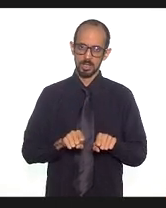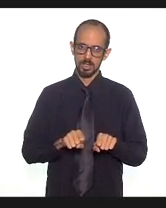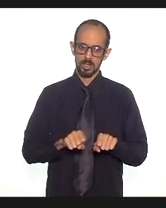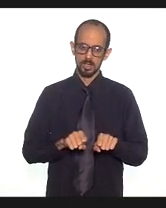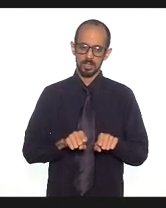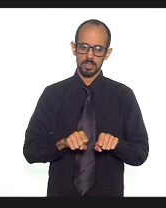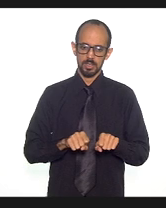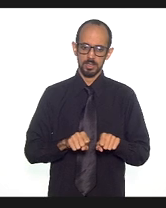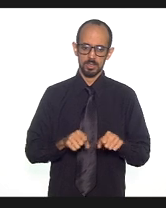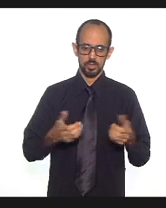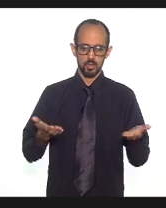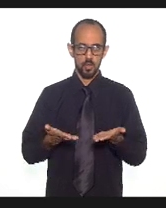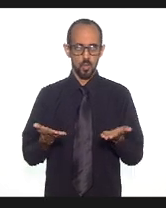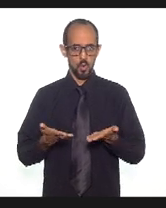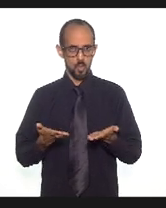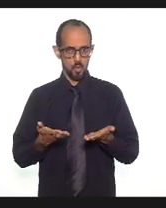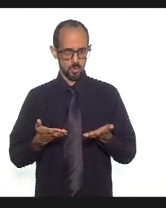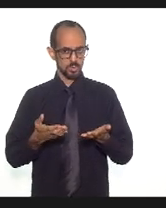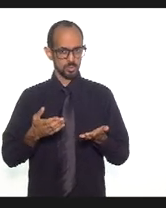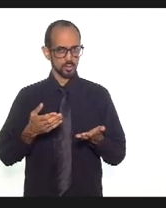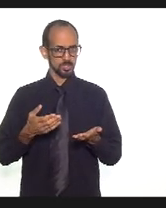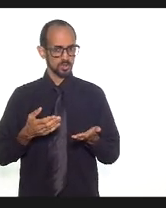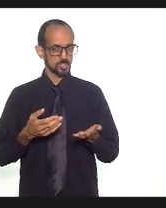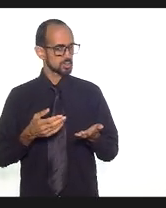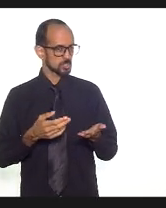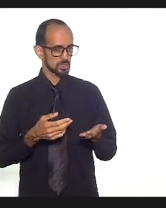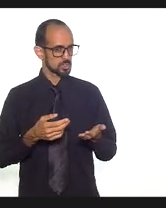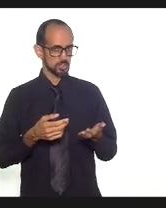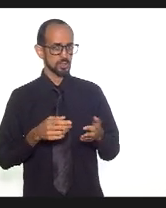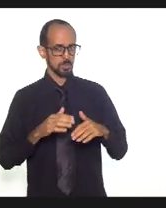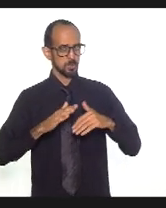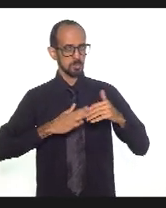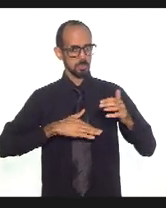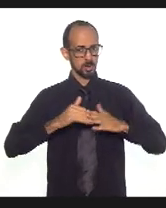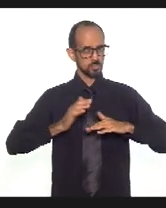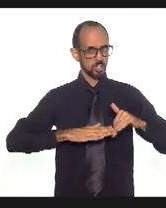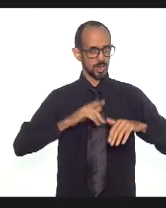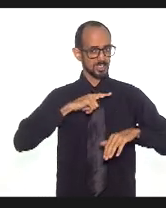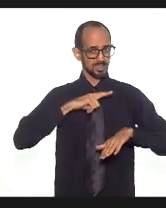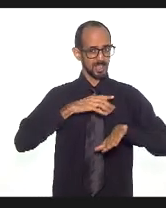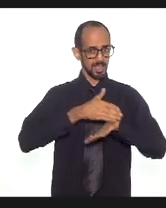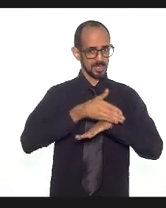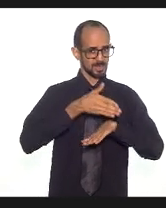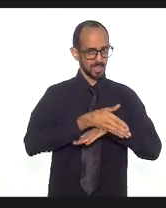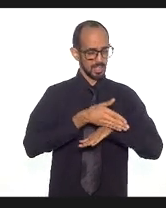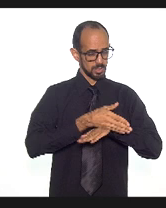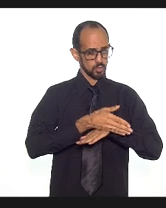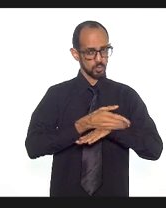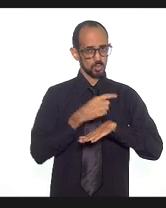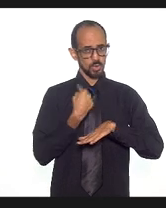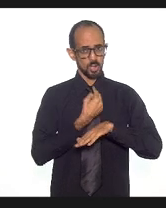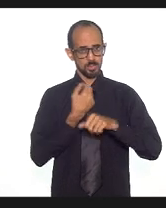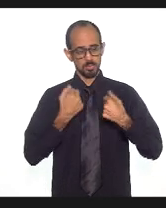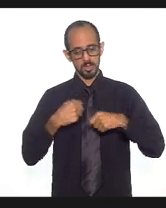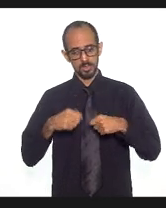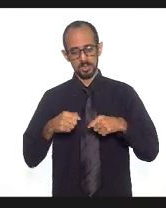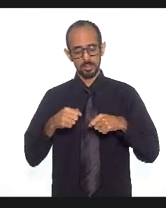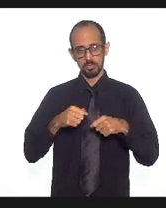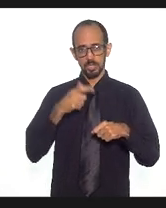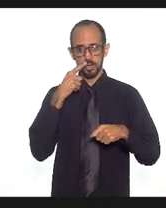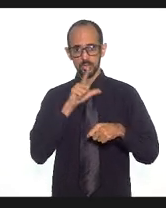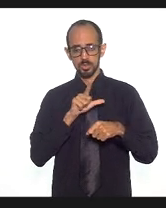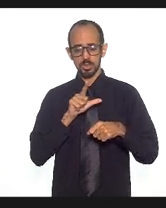hoje amplamente difundidas, né, no mercado profissional, a gente consiga estabelecer,